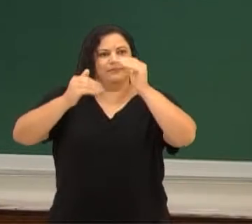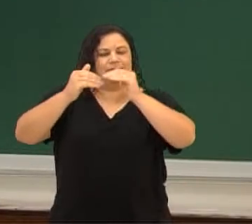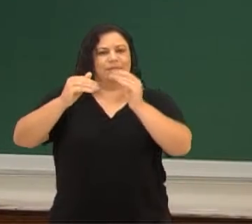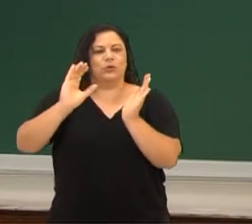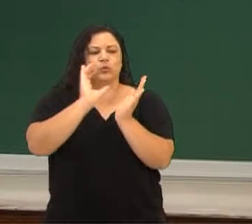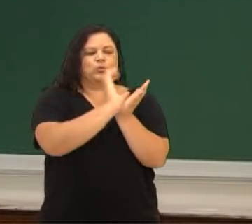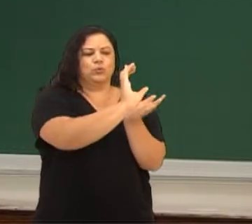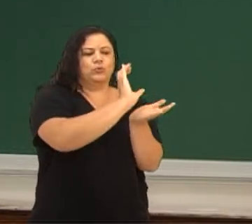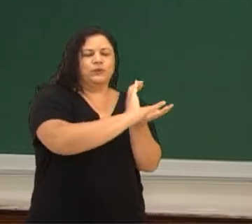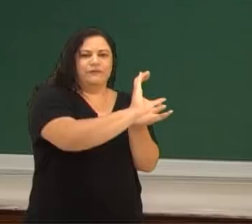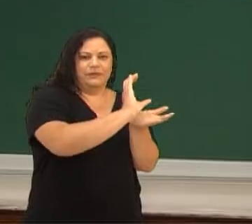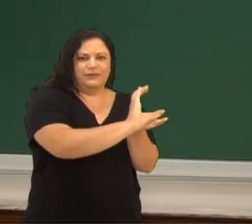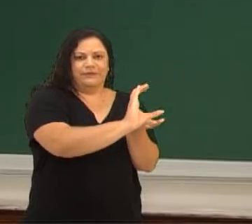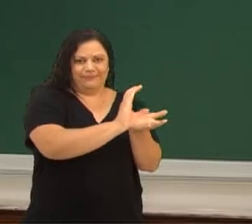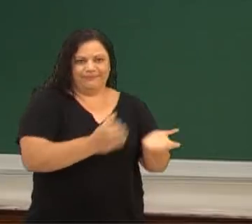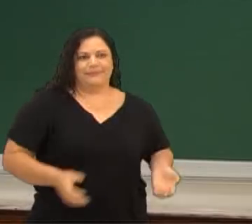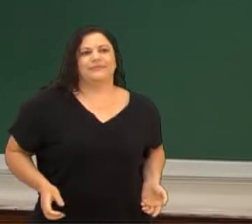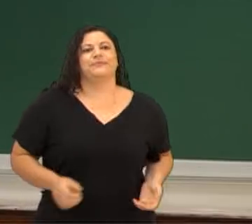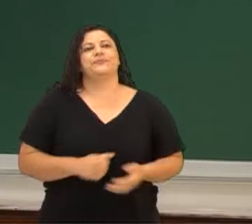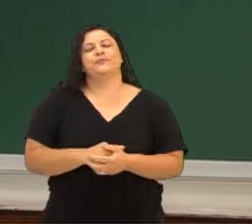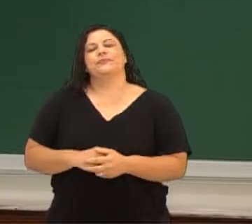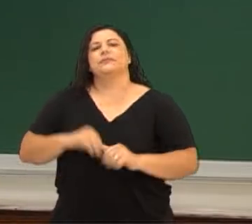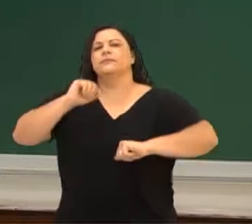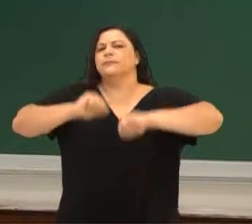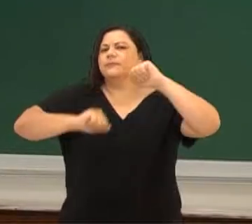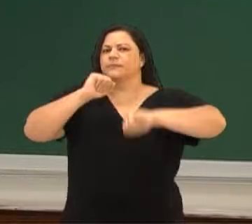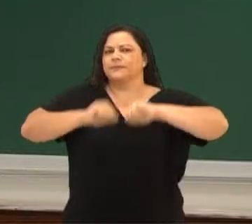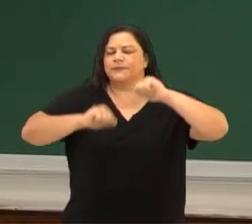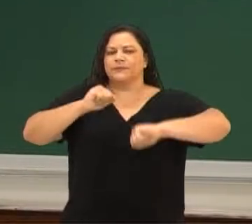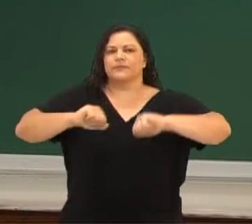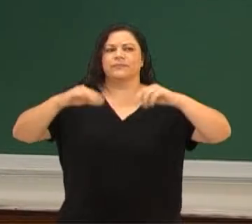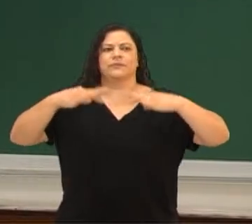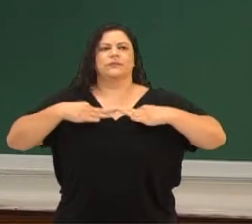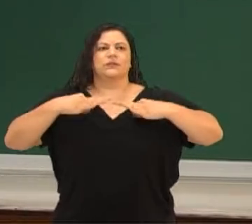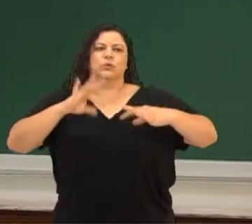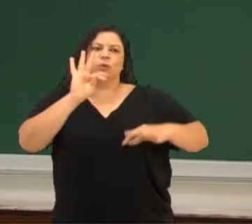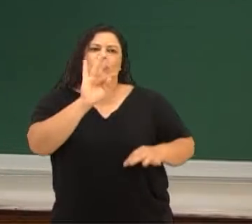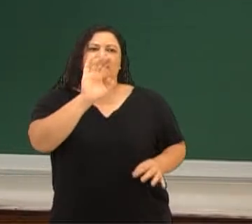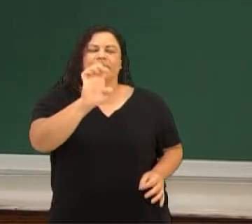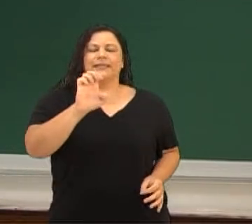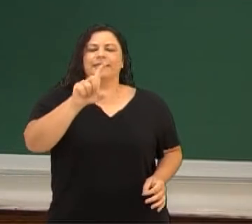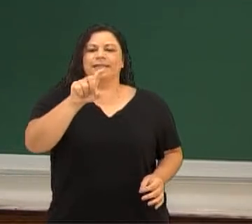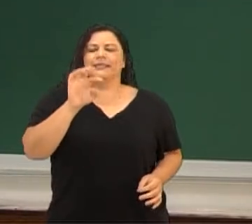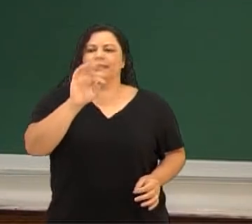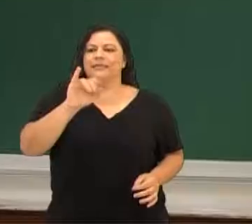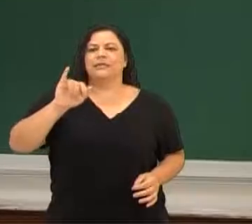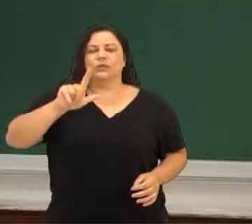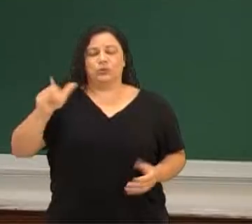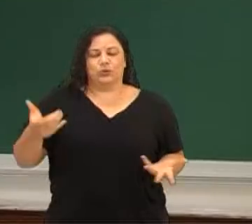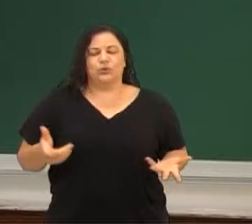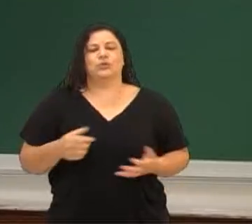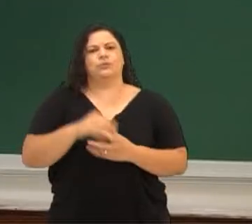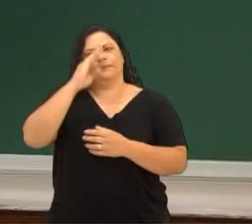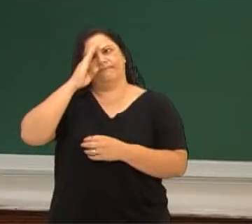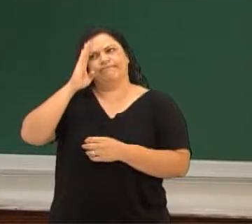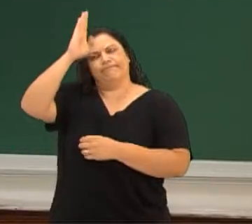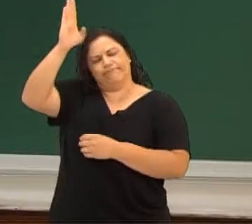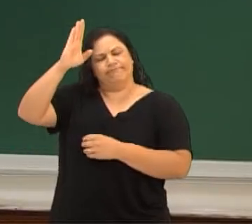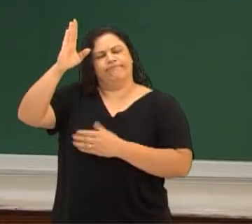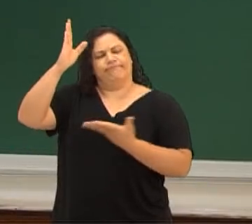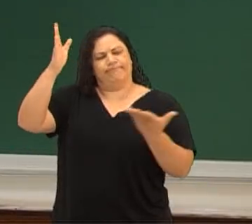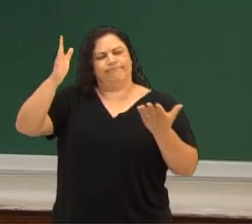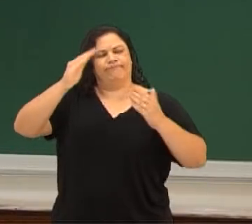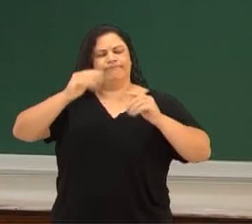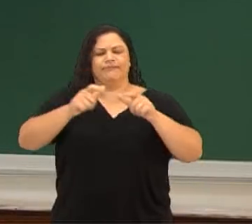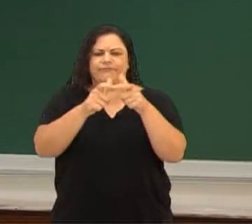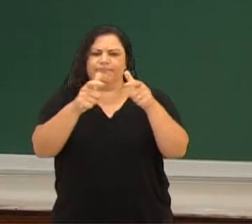investimentos externos. A indústria têxtil é um destaque pela organização e consegue ser beneficiada pela Lei de Crescimento e